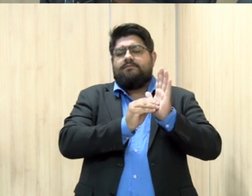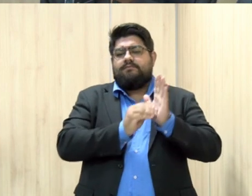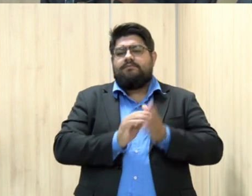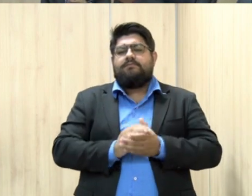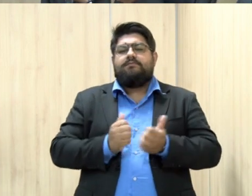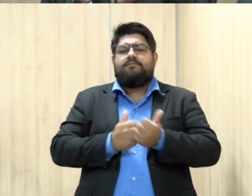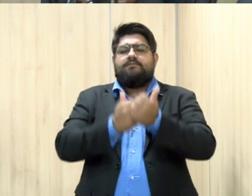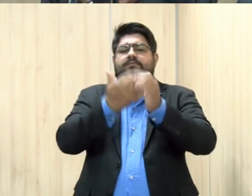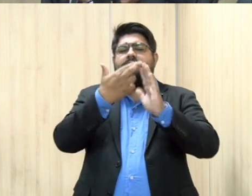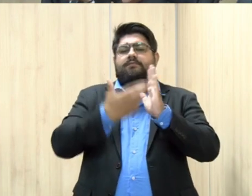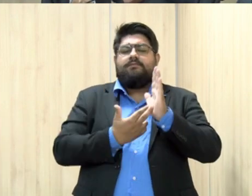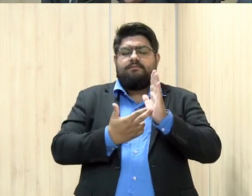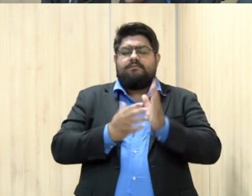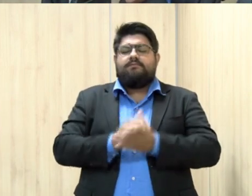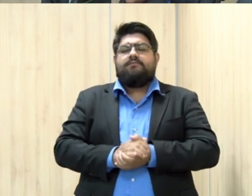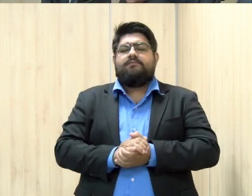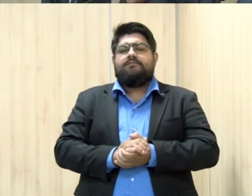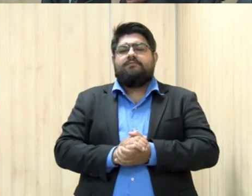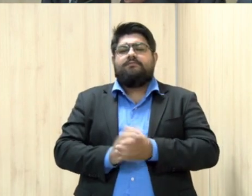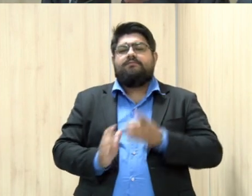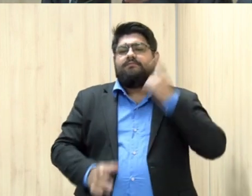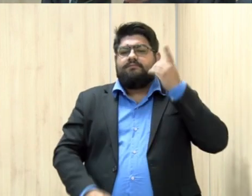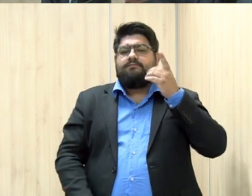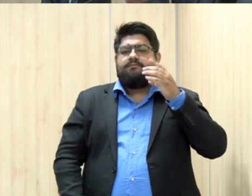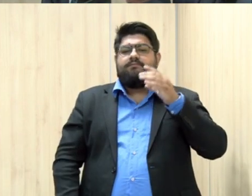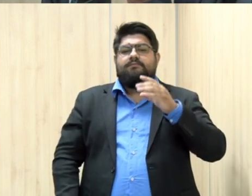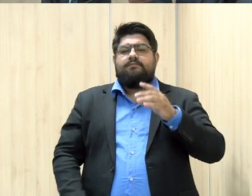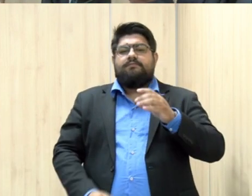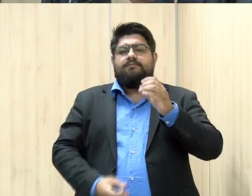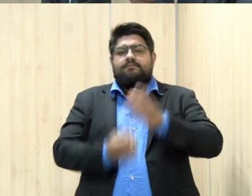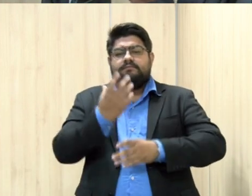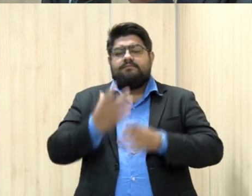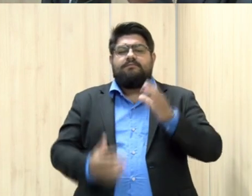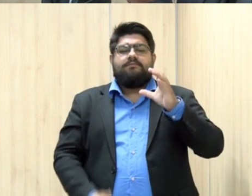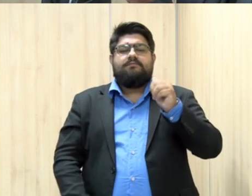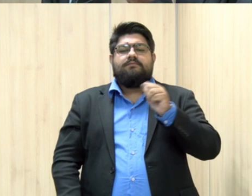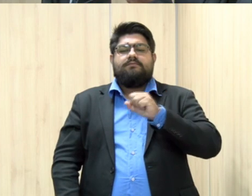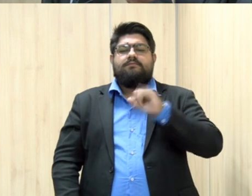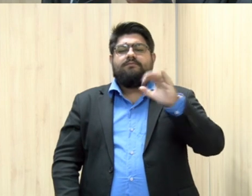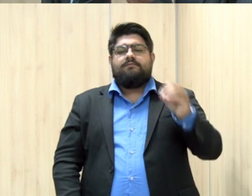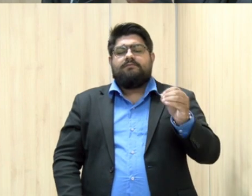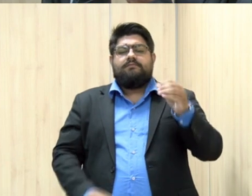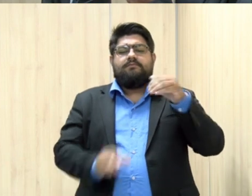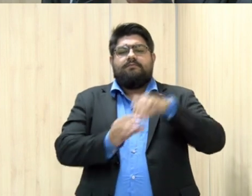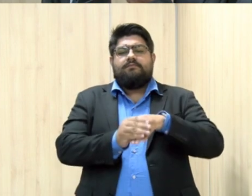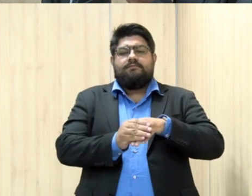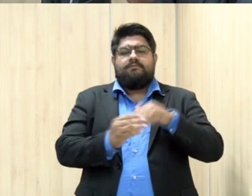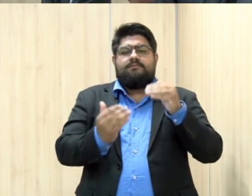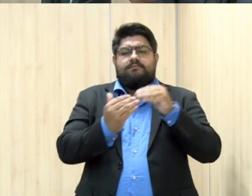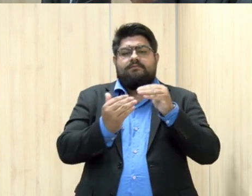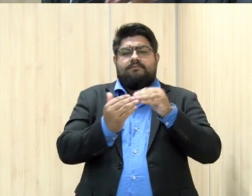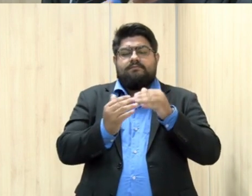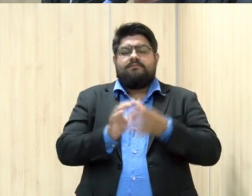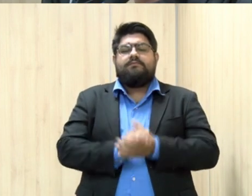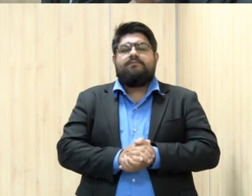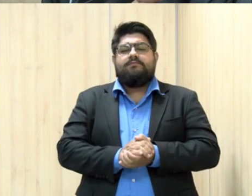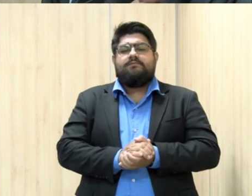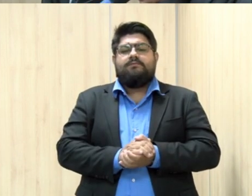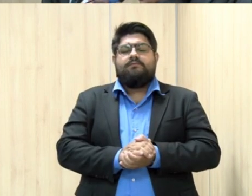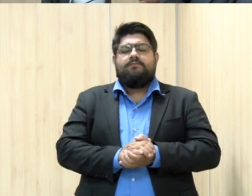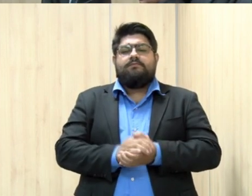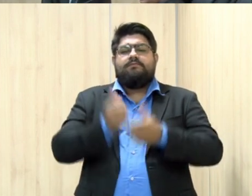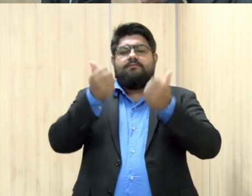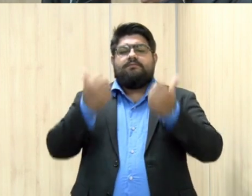acompanho relatou como vota Deputado autor Deputado Cássio Góes voto favorável e destaco